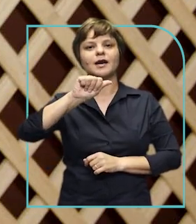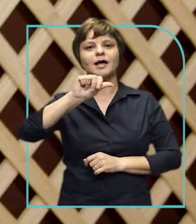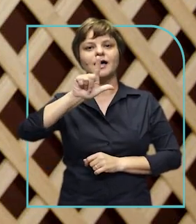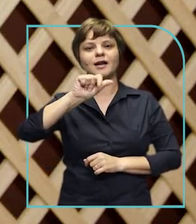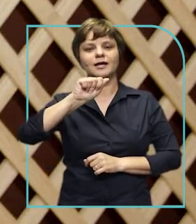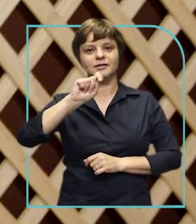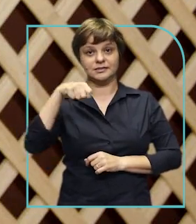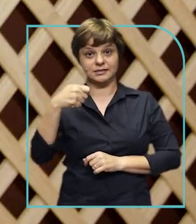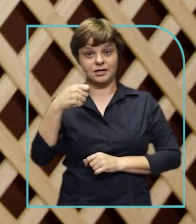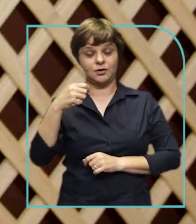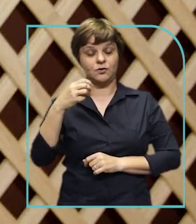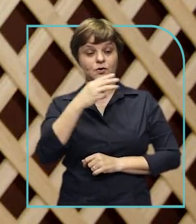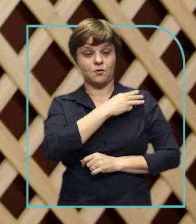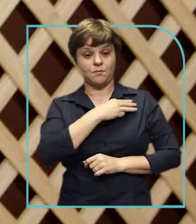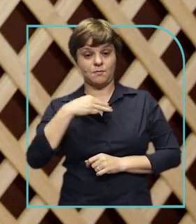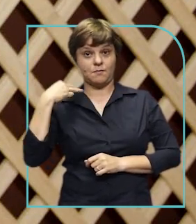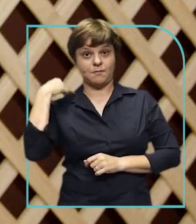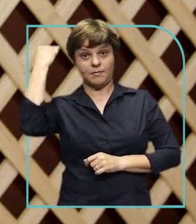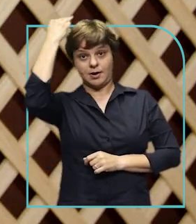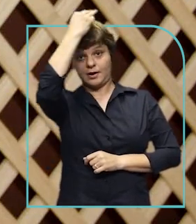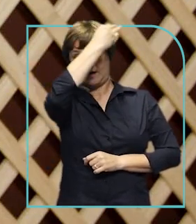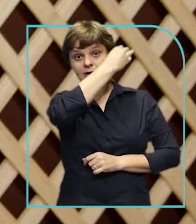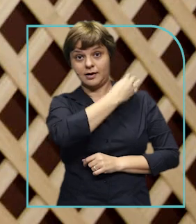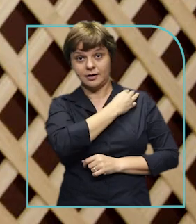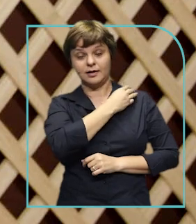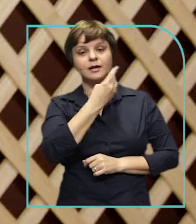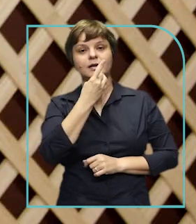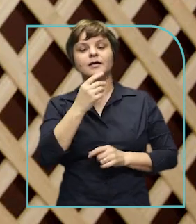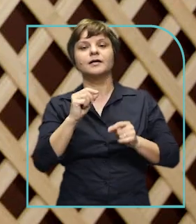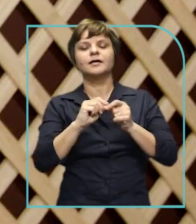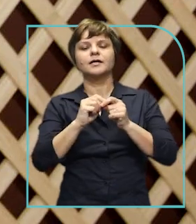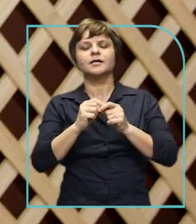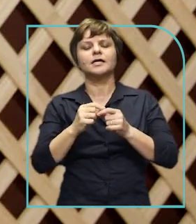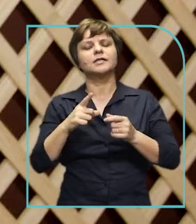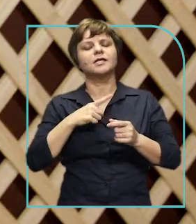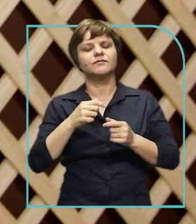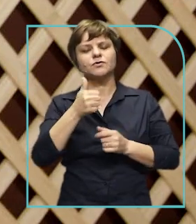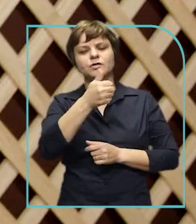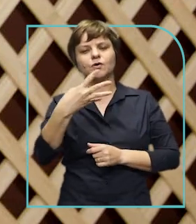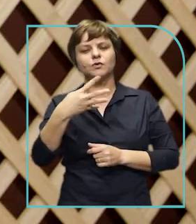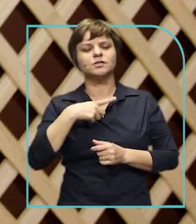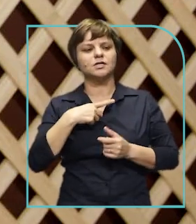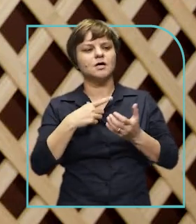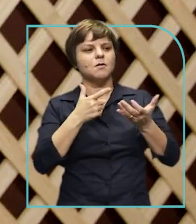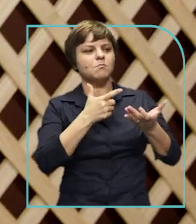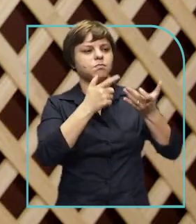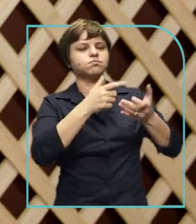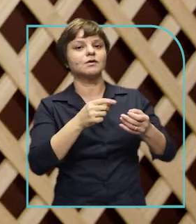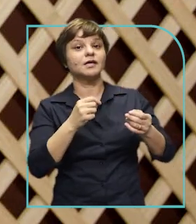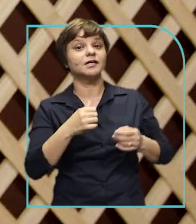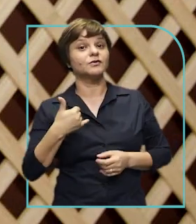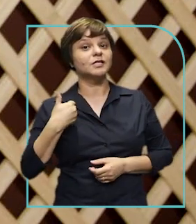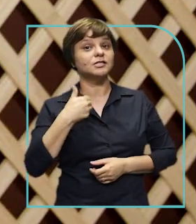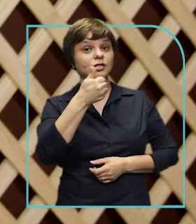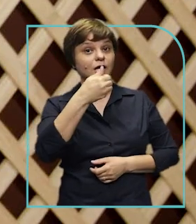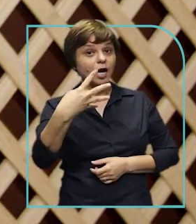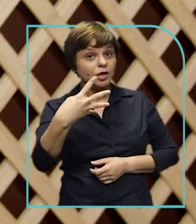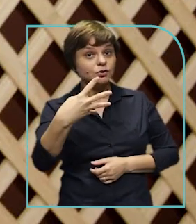Malala foi uma menina, inclusive, ela sofreu um atentado a tiros e com 14 anos ela